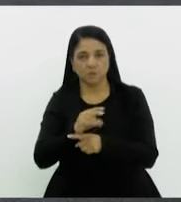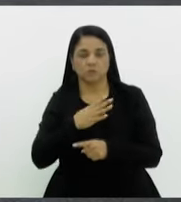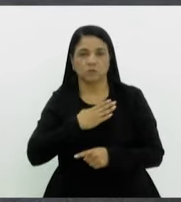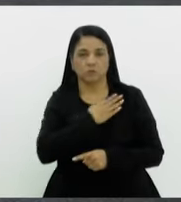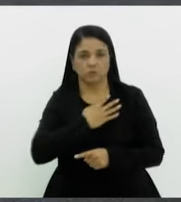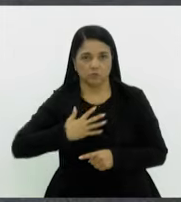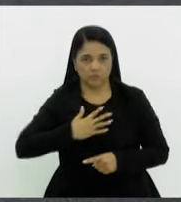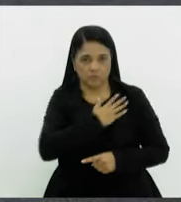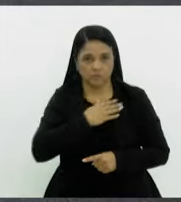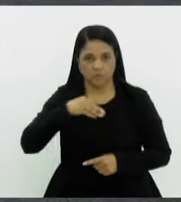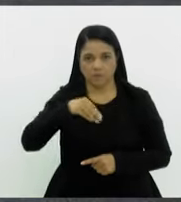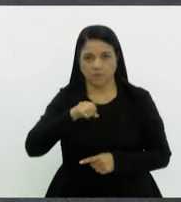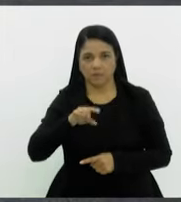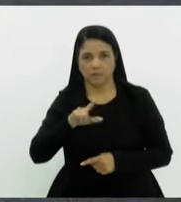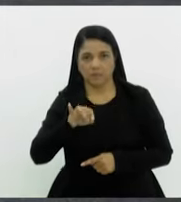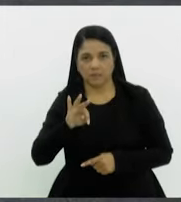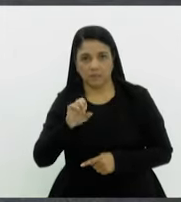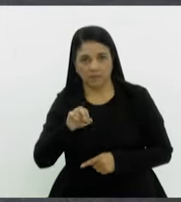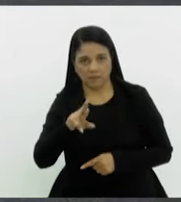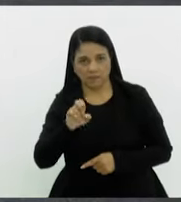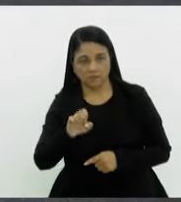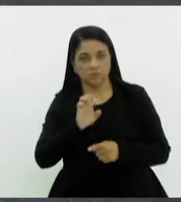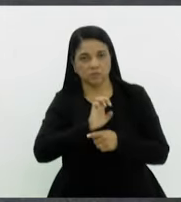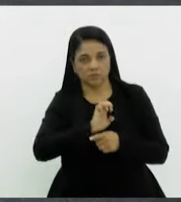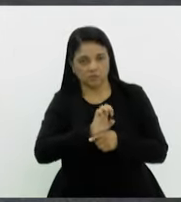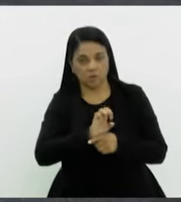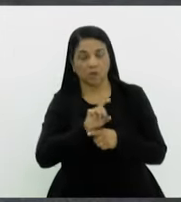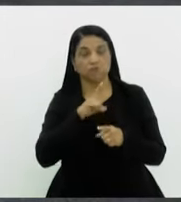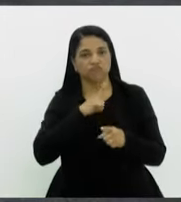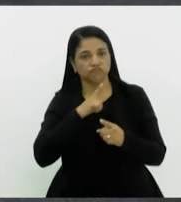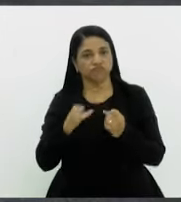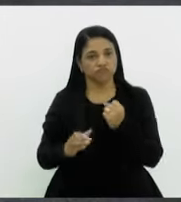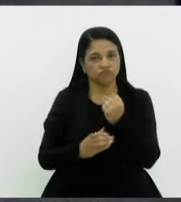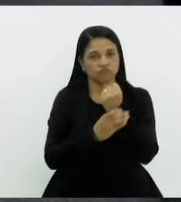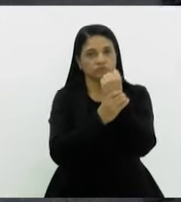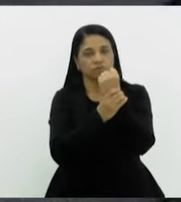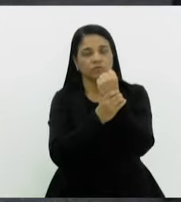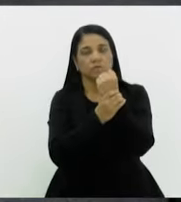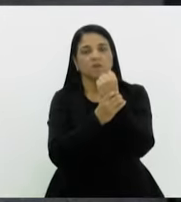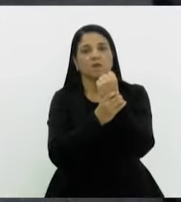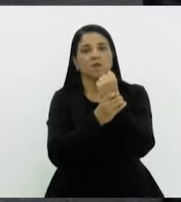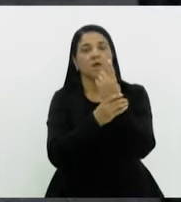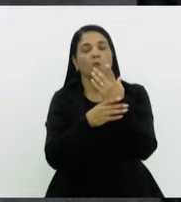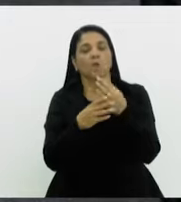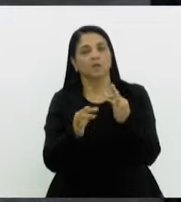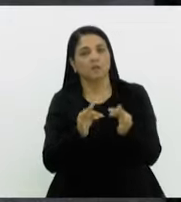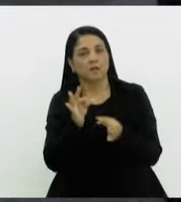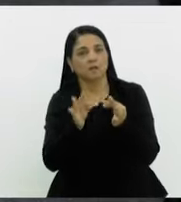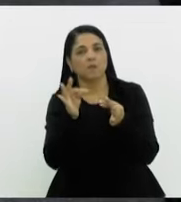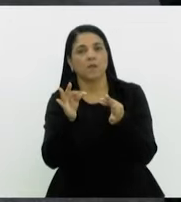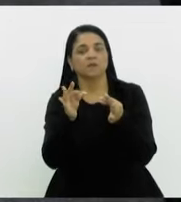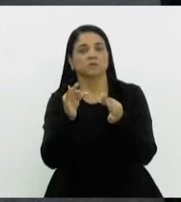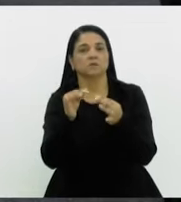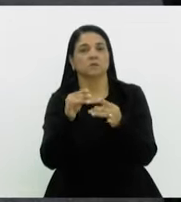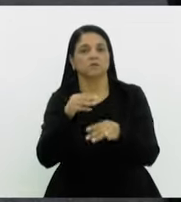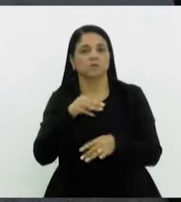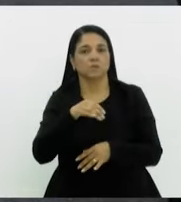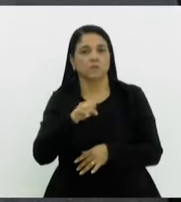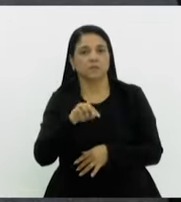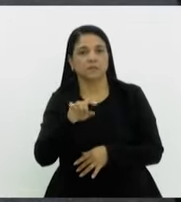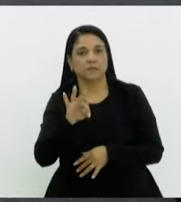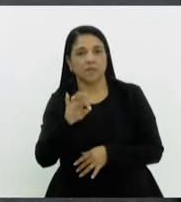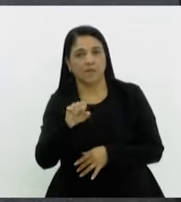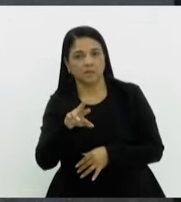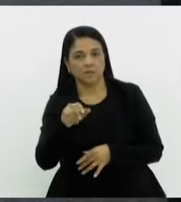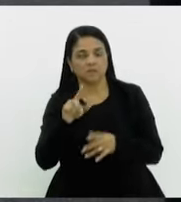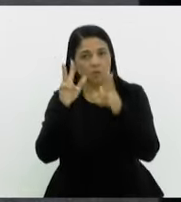militares estaduais tiveram asseguradas a simetria de tratamento em relação aos militares da União,